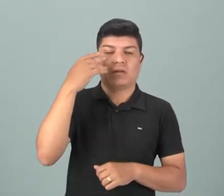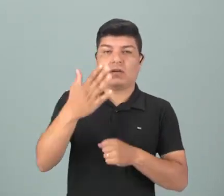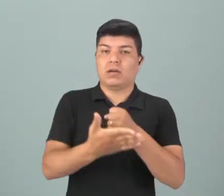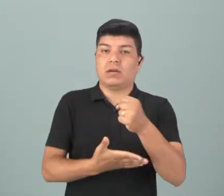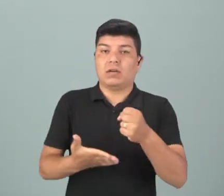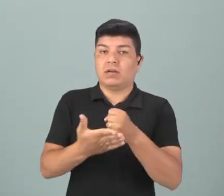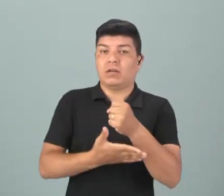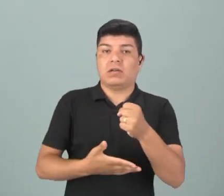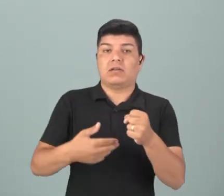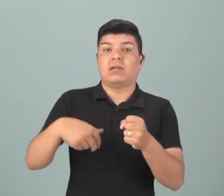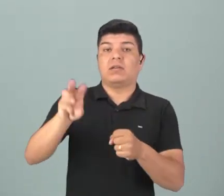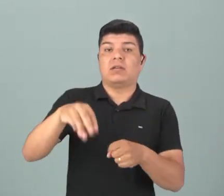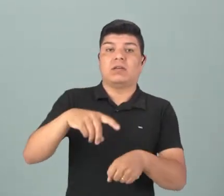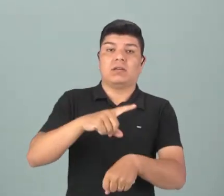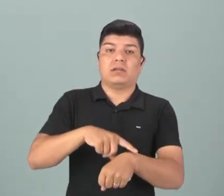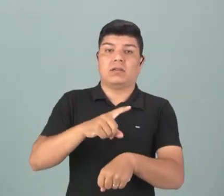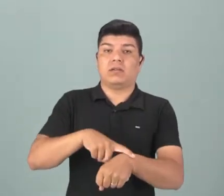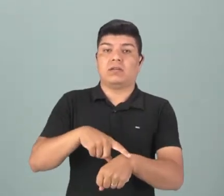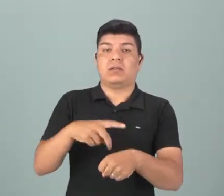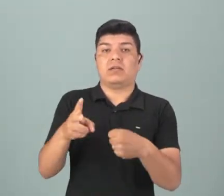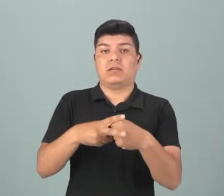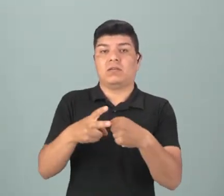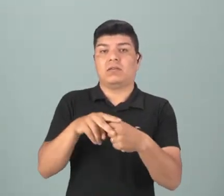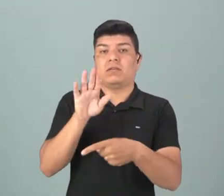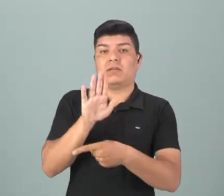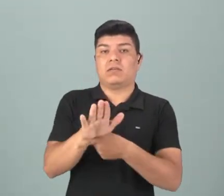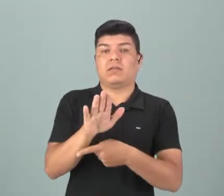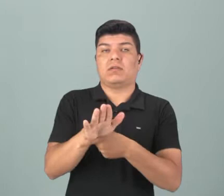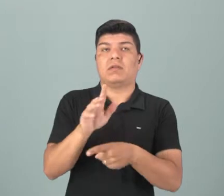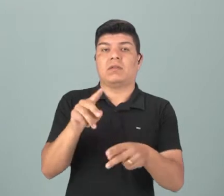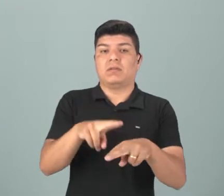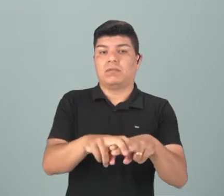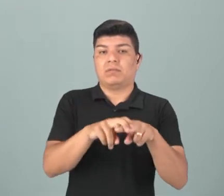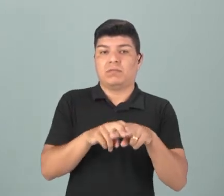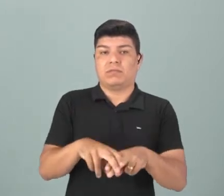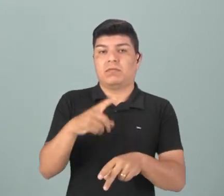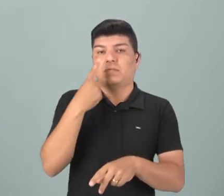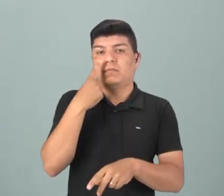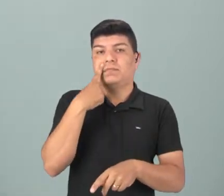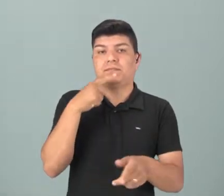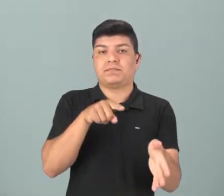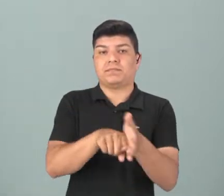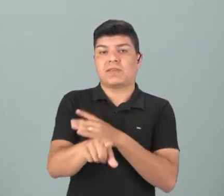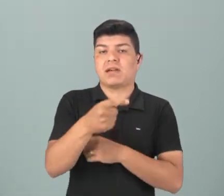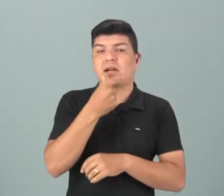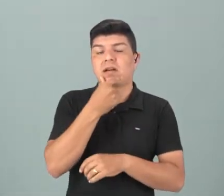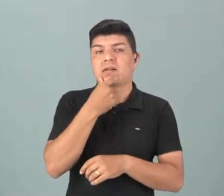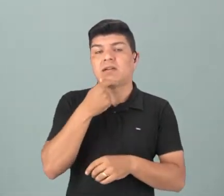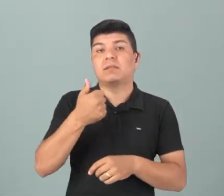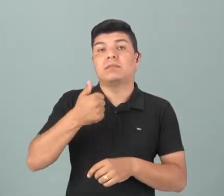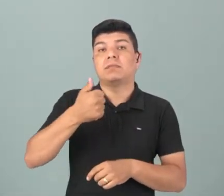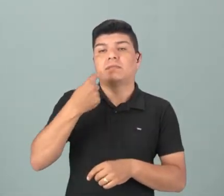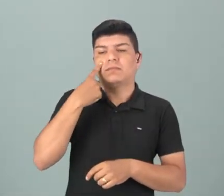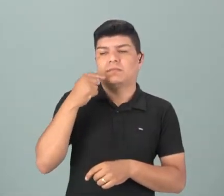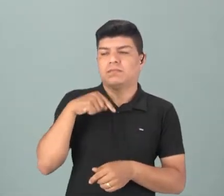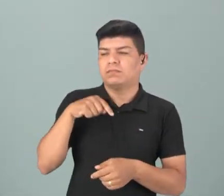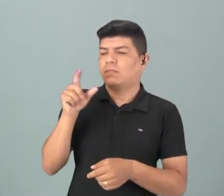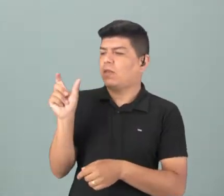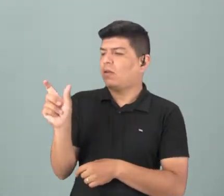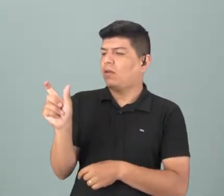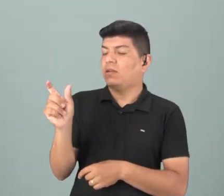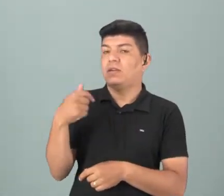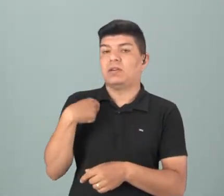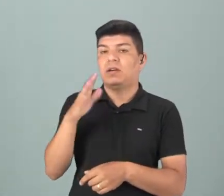base e quem vai dar o tempo dele vai ser o seu verbo auxiliar por isso quando a gente vê uma pergunta em inglês a primeira coisa que a gente faz é olhar a primeira